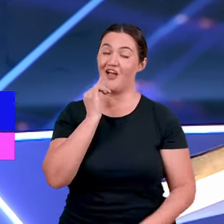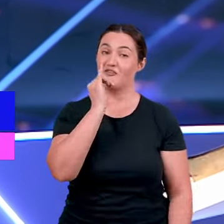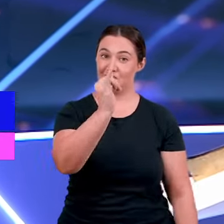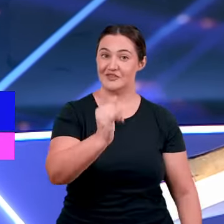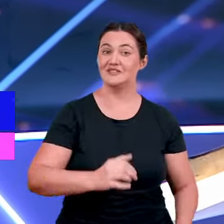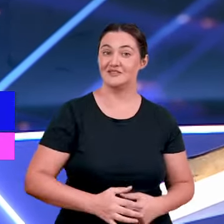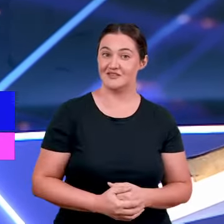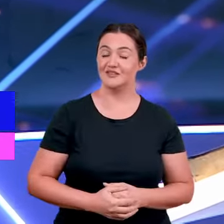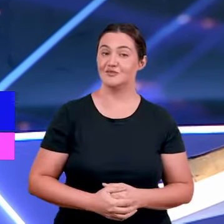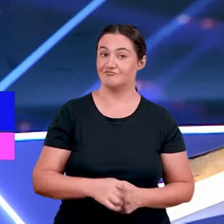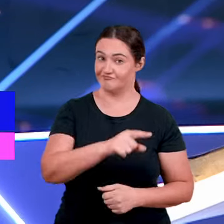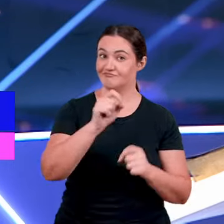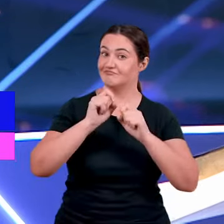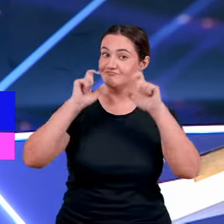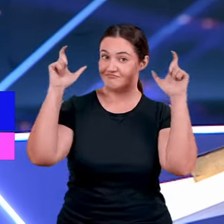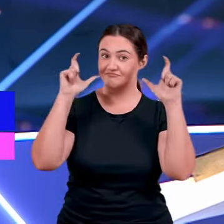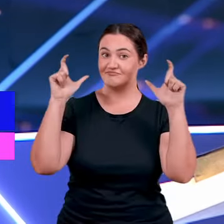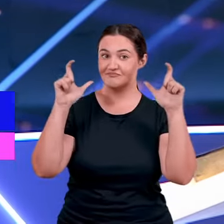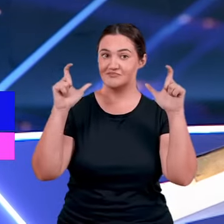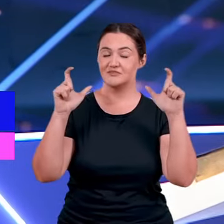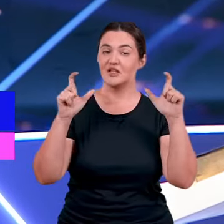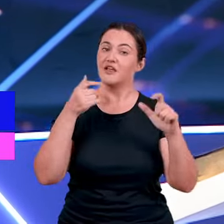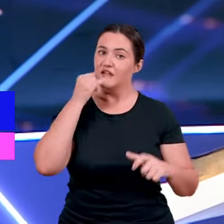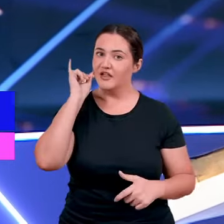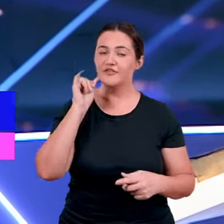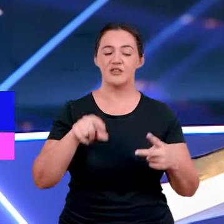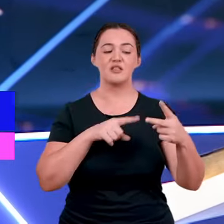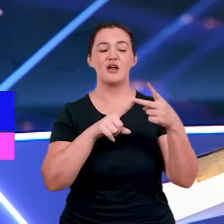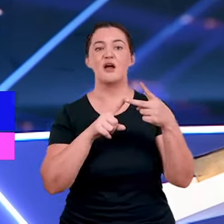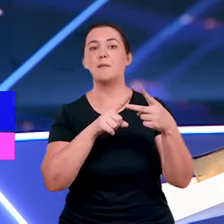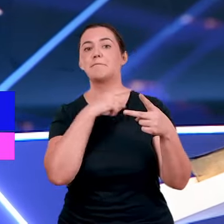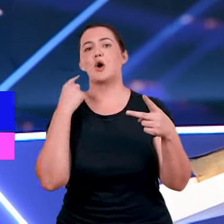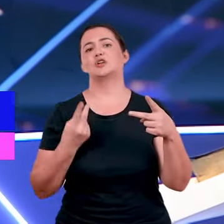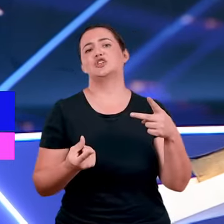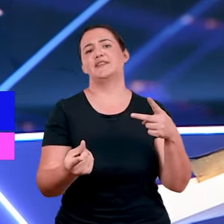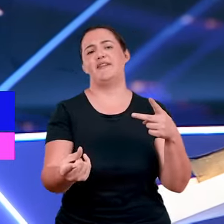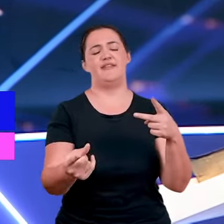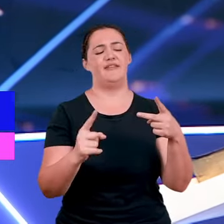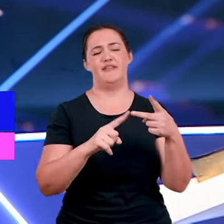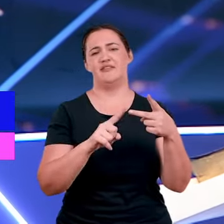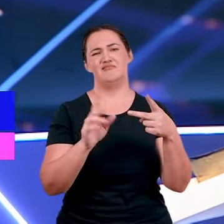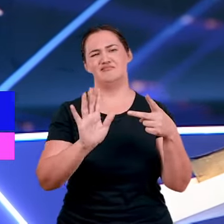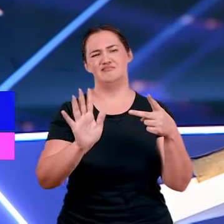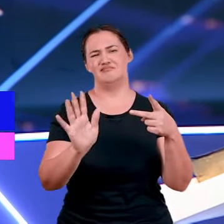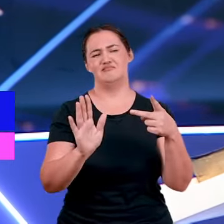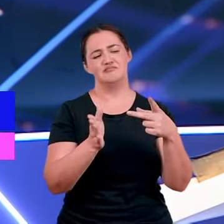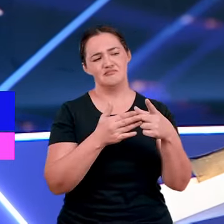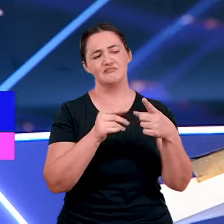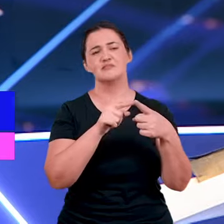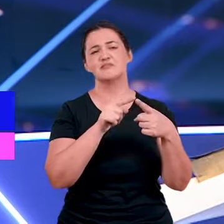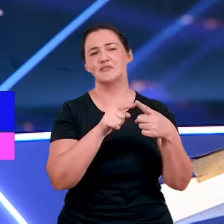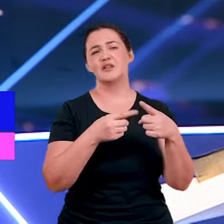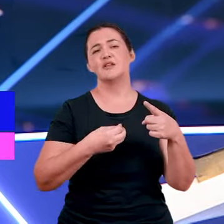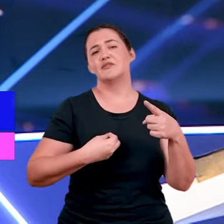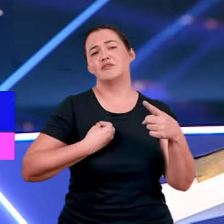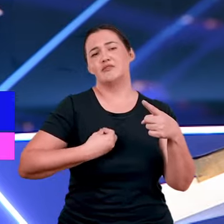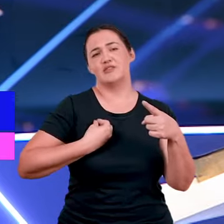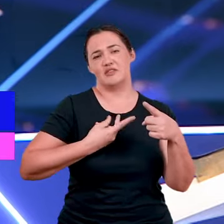avisando, é uma advertência. Só que você não precisa passar pela segunda morte. É uma escolha que